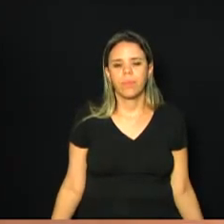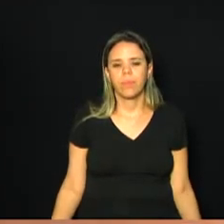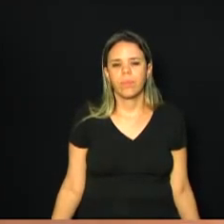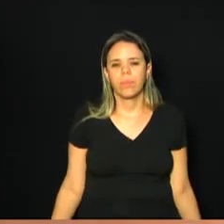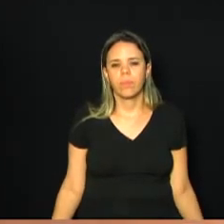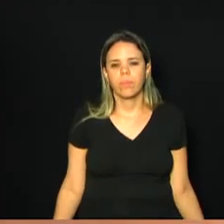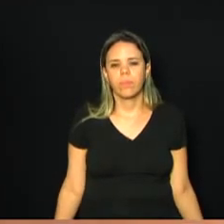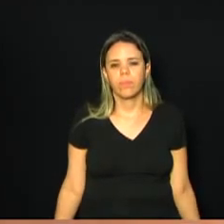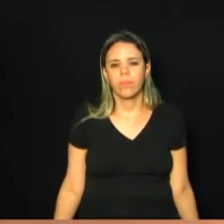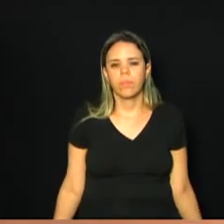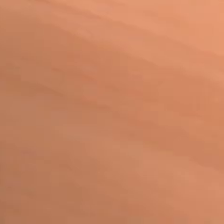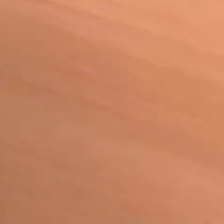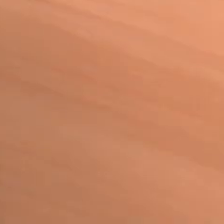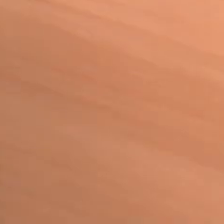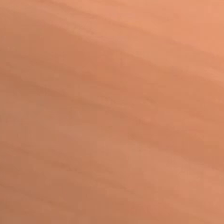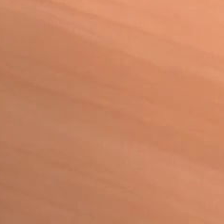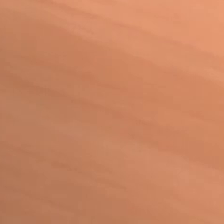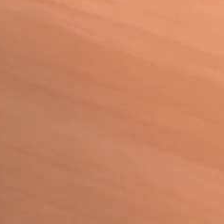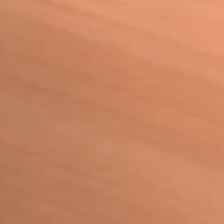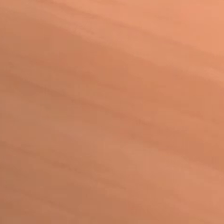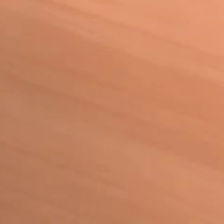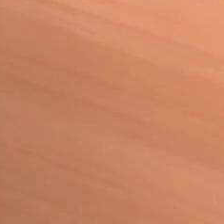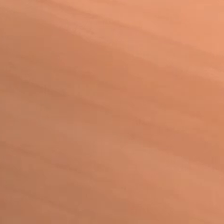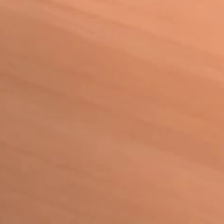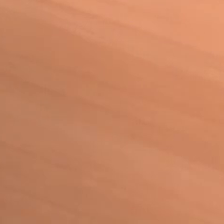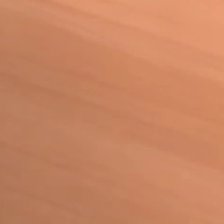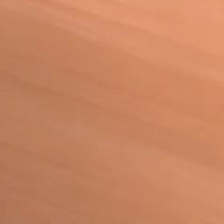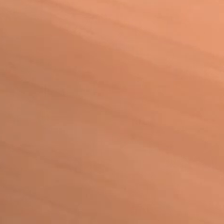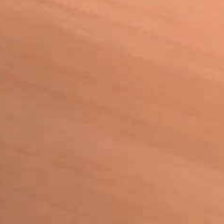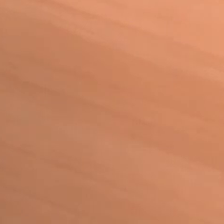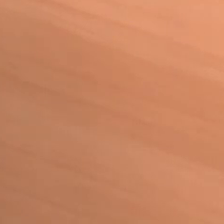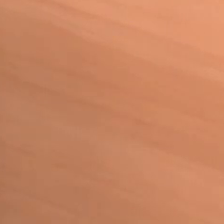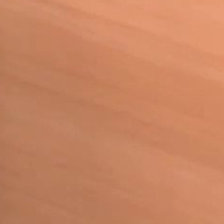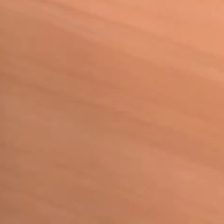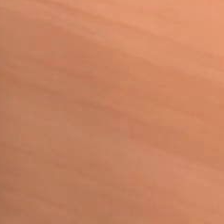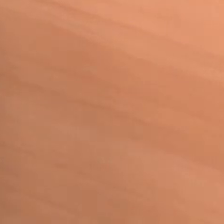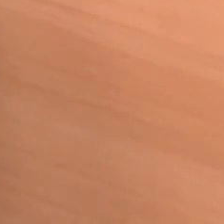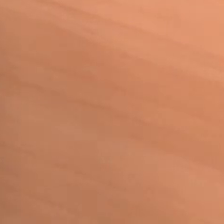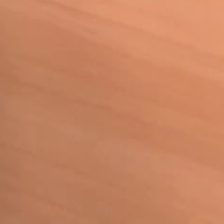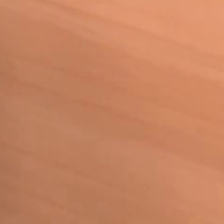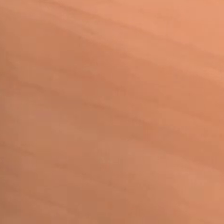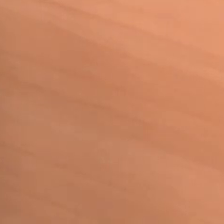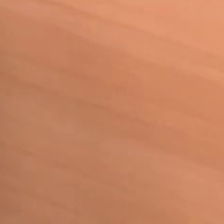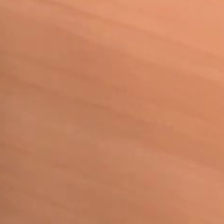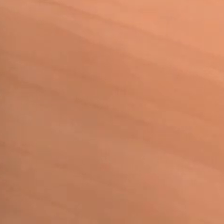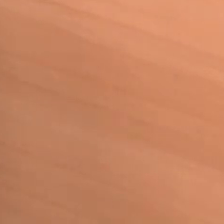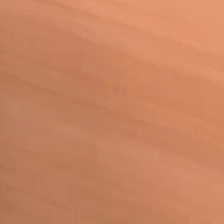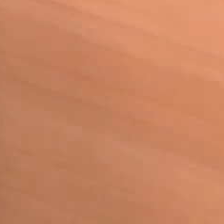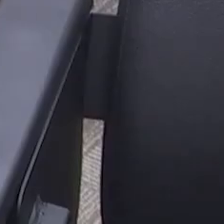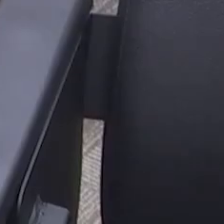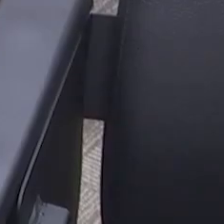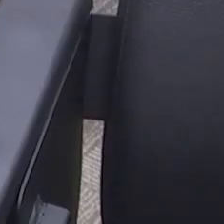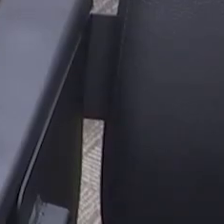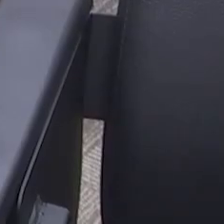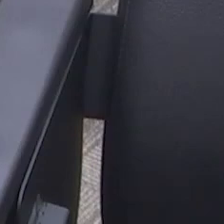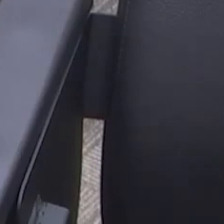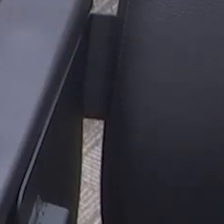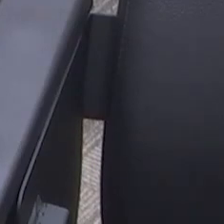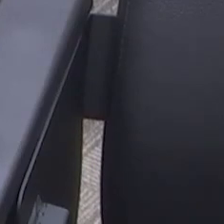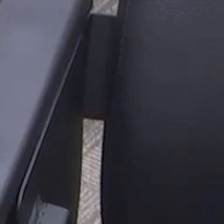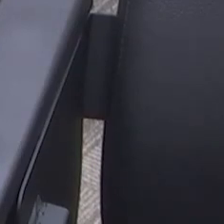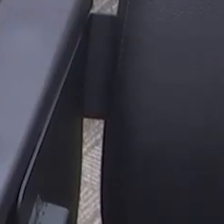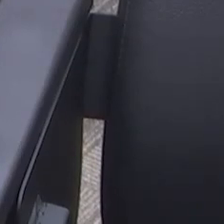a responsabilidade? do e-commerce. É É do e-commerce, porque ele deu vazão, ele deu... o que a lei